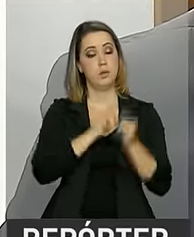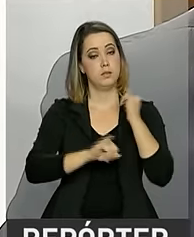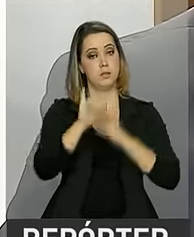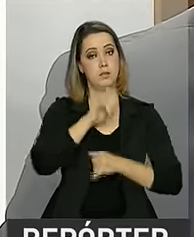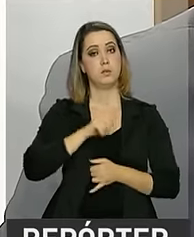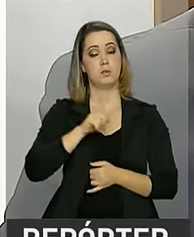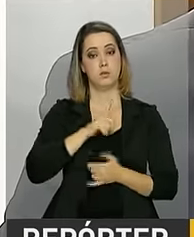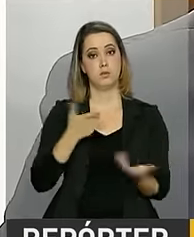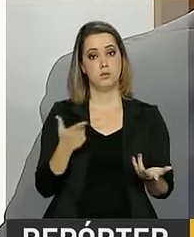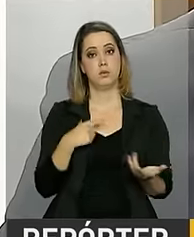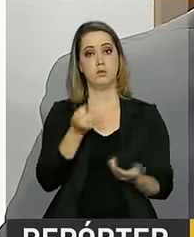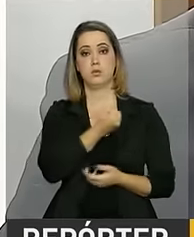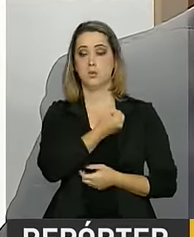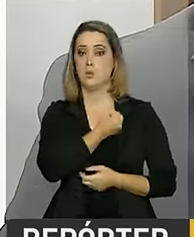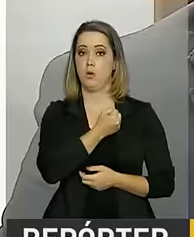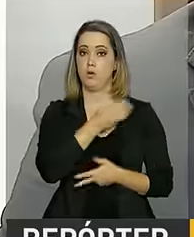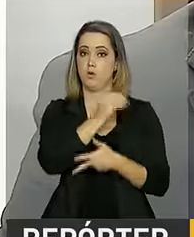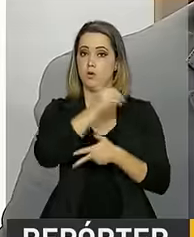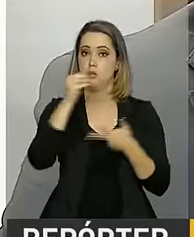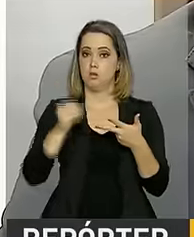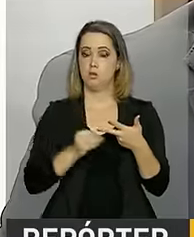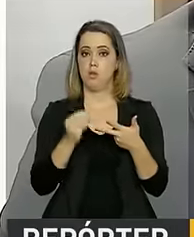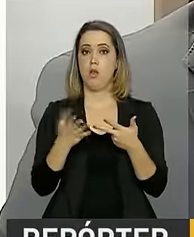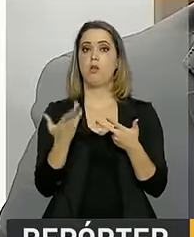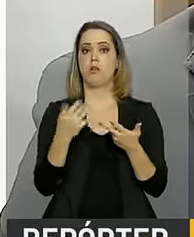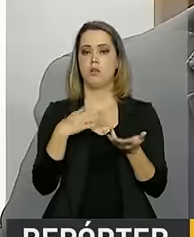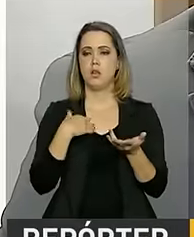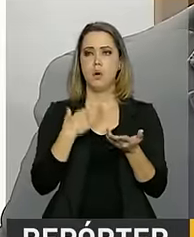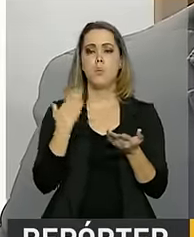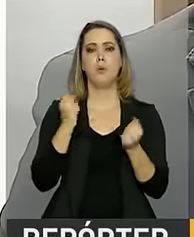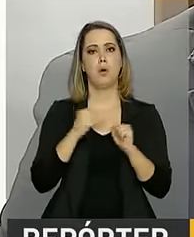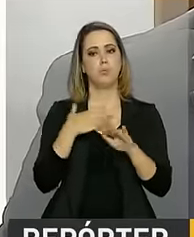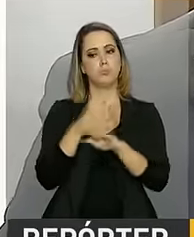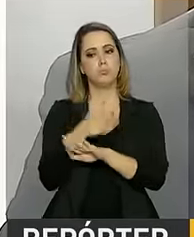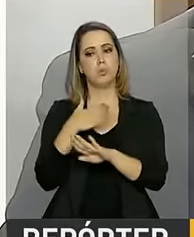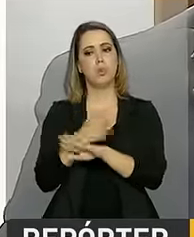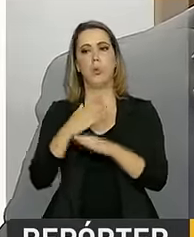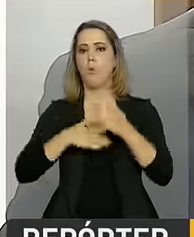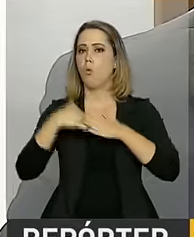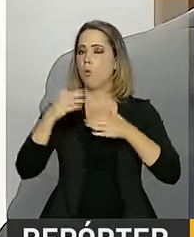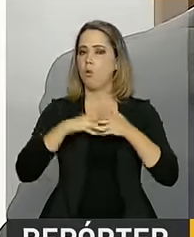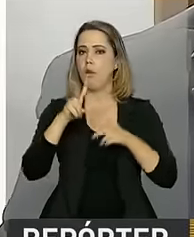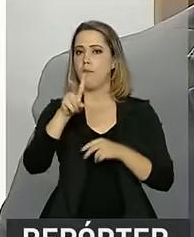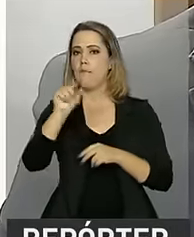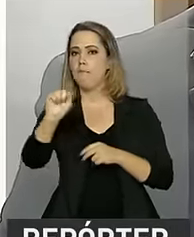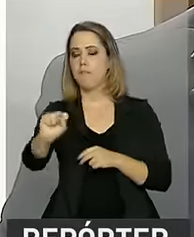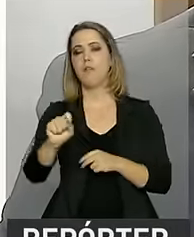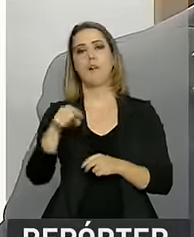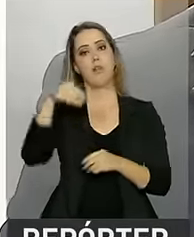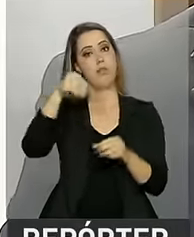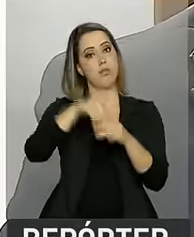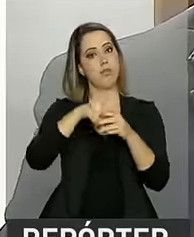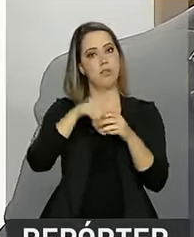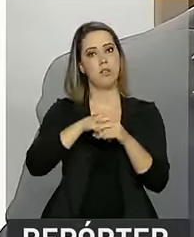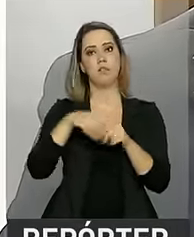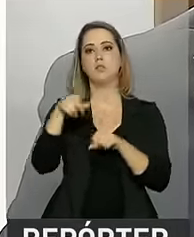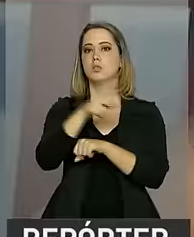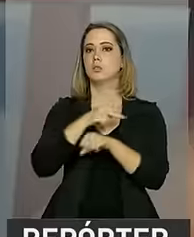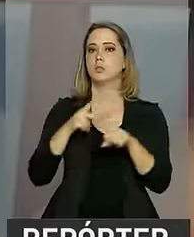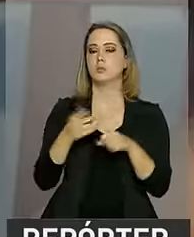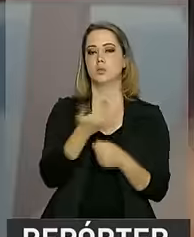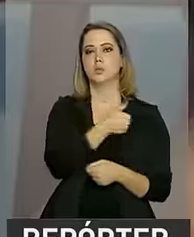obtidas através da sua nota no ENEM ele concorre a qualquer vaga dentro do país em uma das nossas universidades